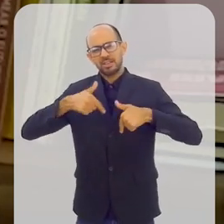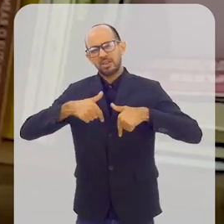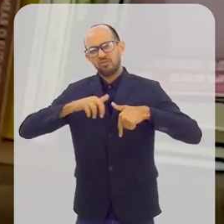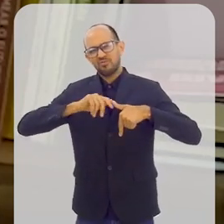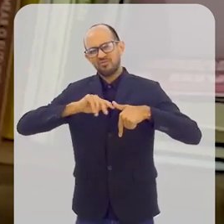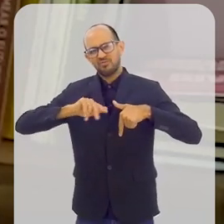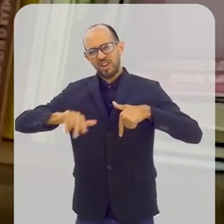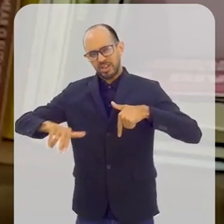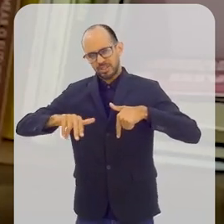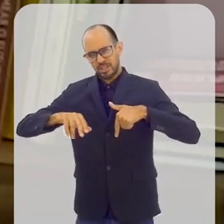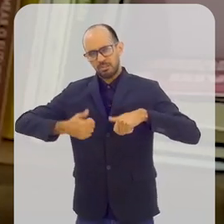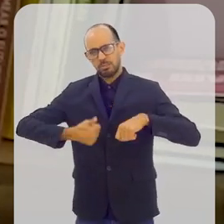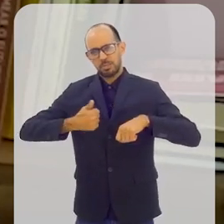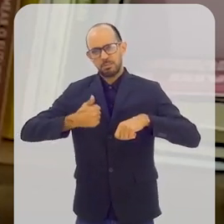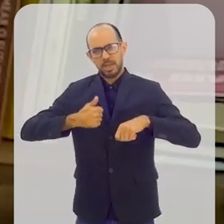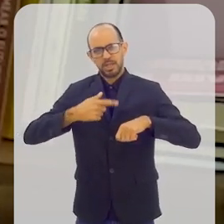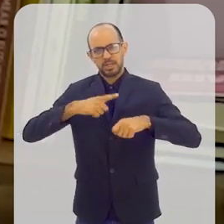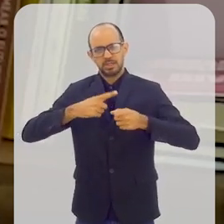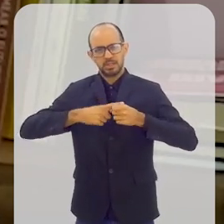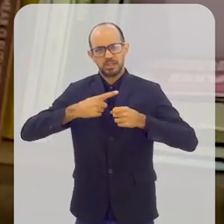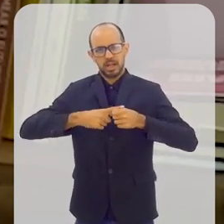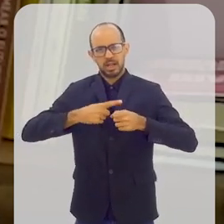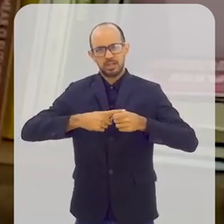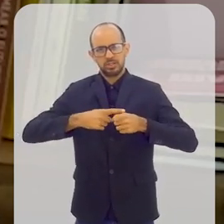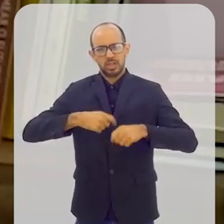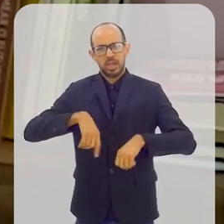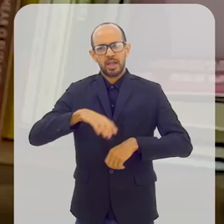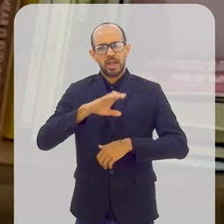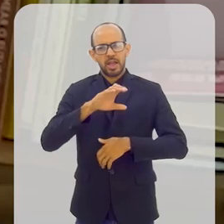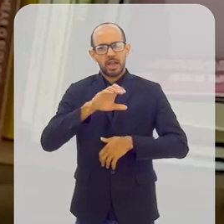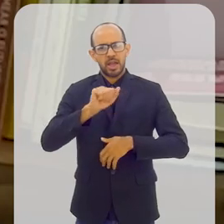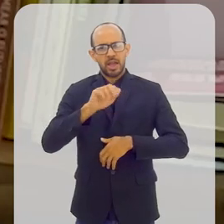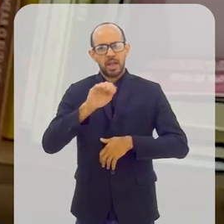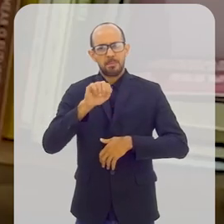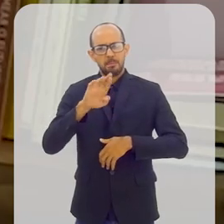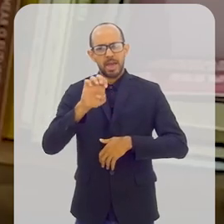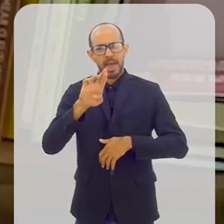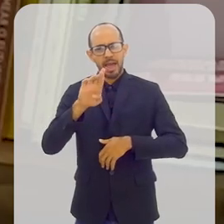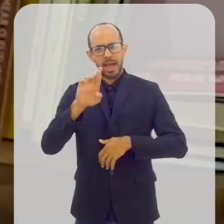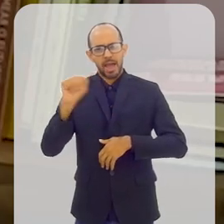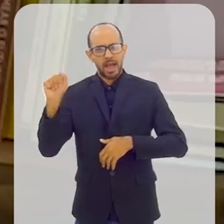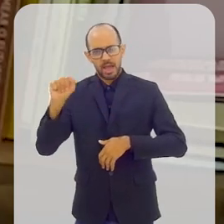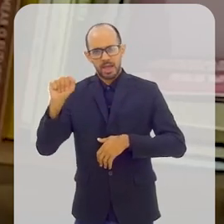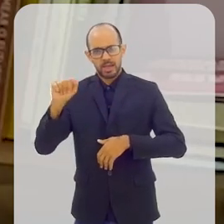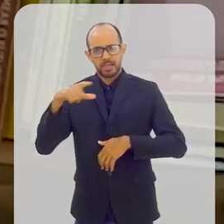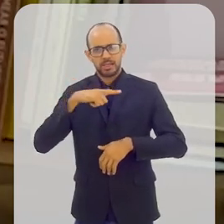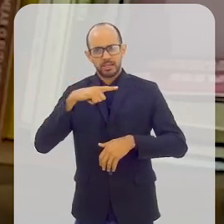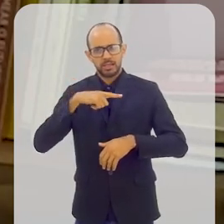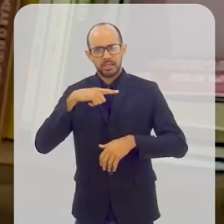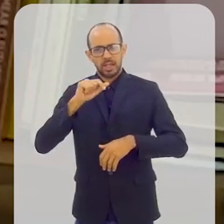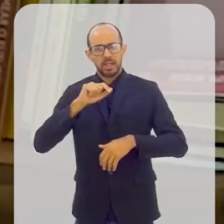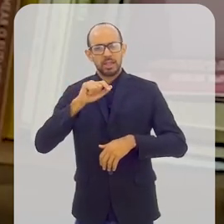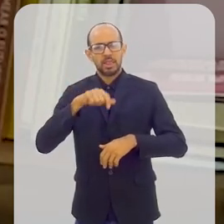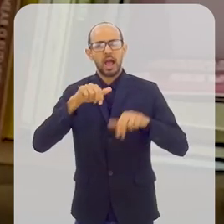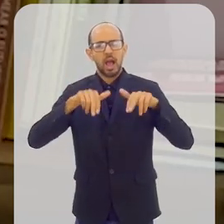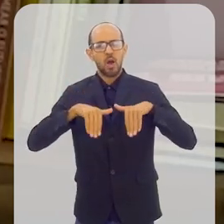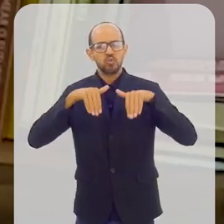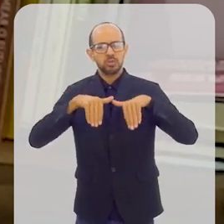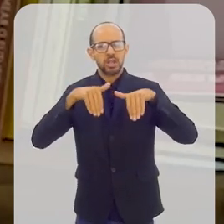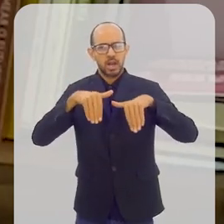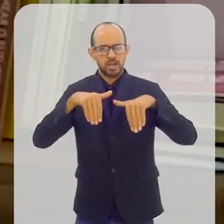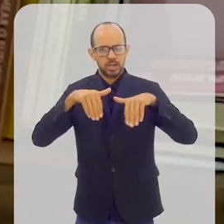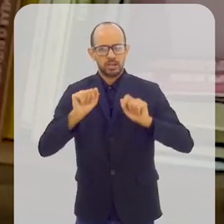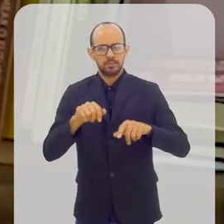iniciativas. Nós temos a primeira cidade lixo zero, que é Canberra, que tem uma meta lixo zero. Na Austrália,